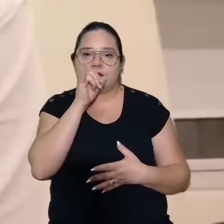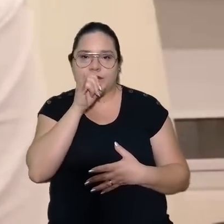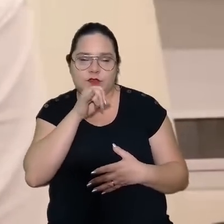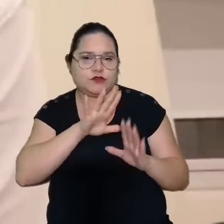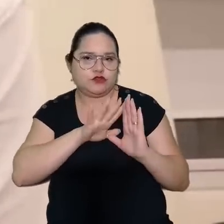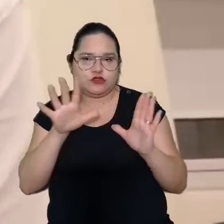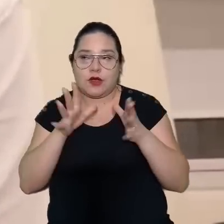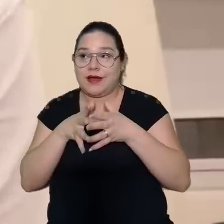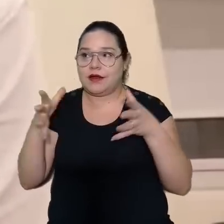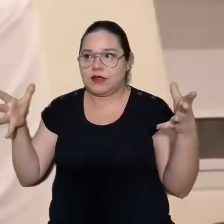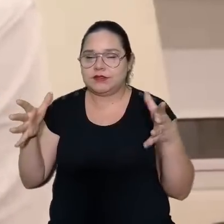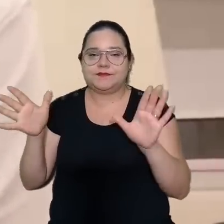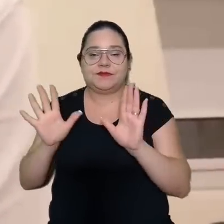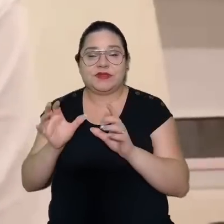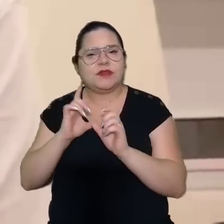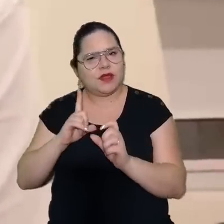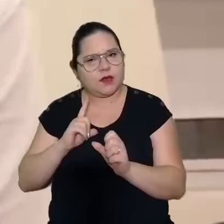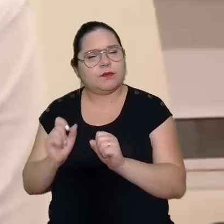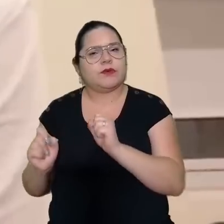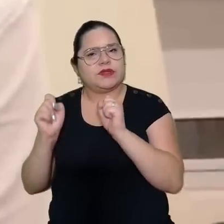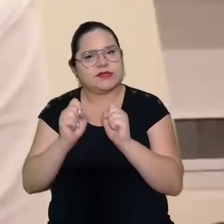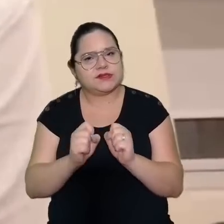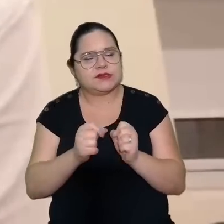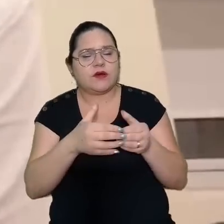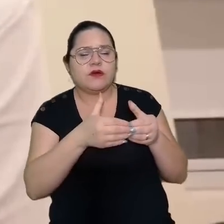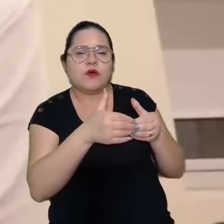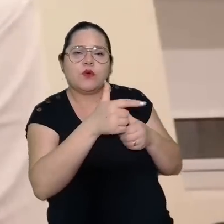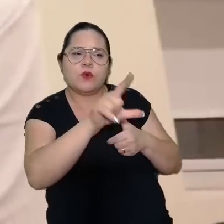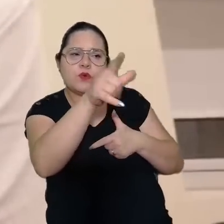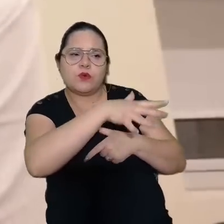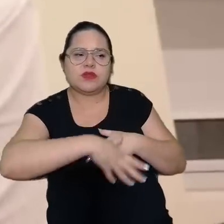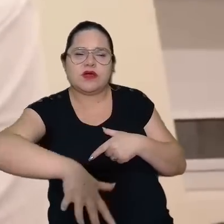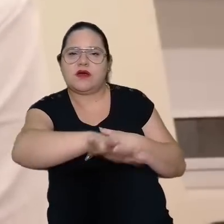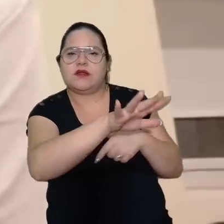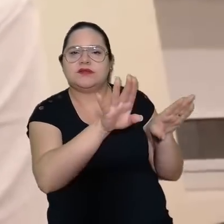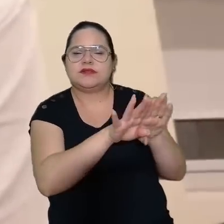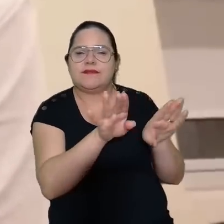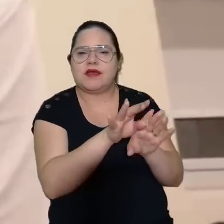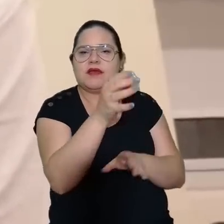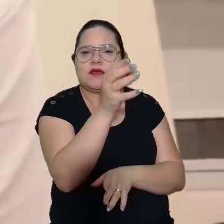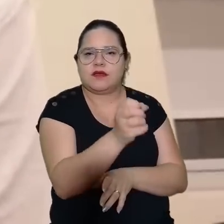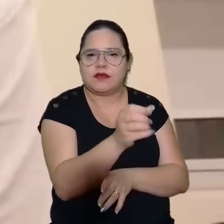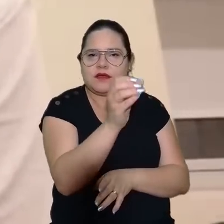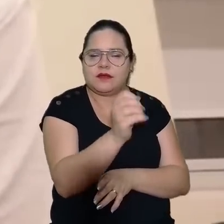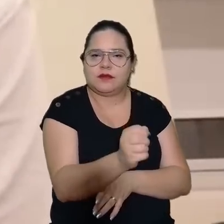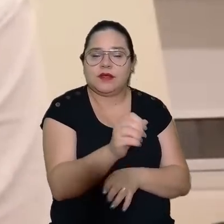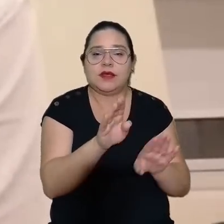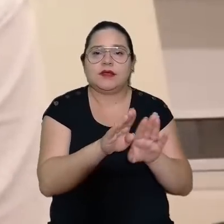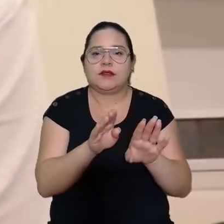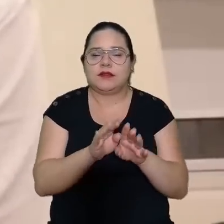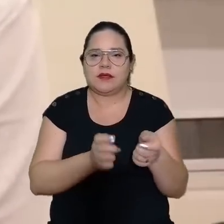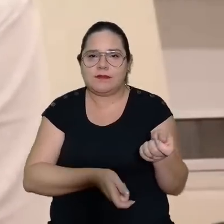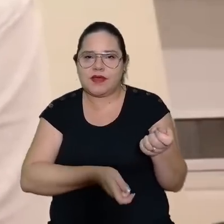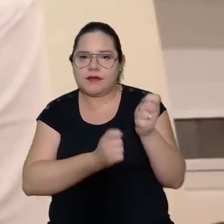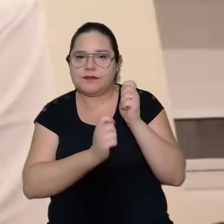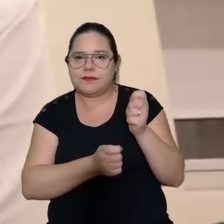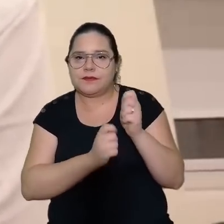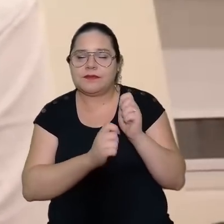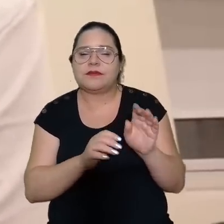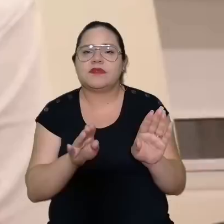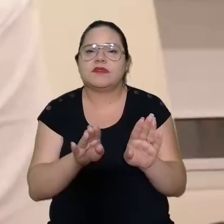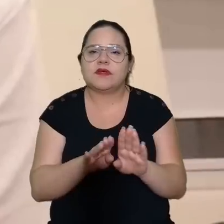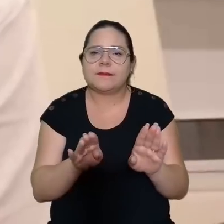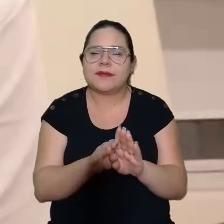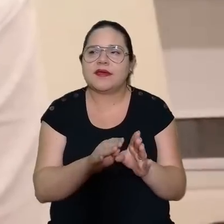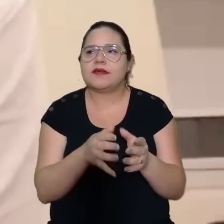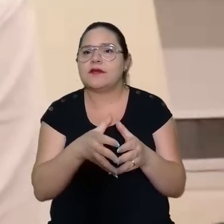tem um potencial extraordinário em lácteos, a gente tem um potencial extraordinário em pescados, em aquicultura. A gente